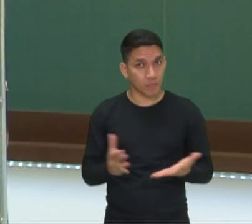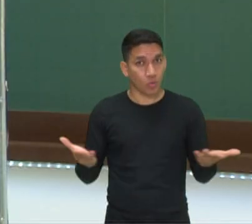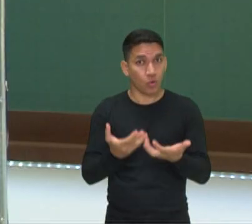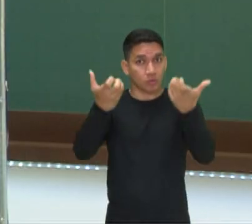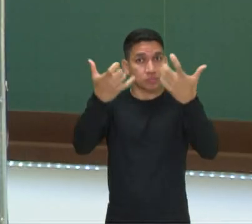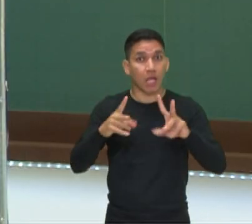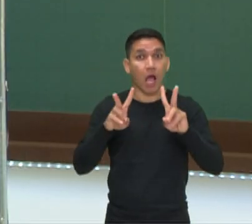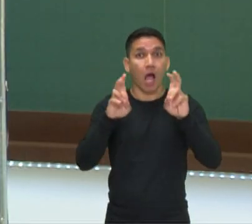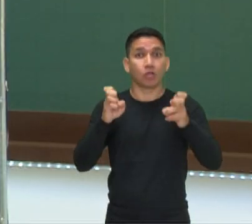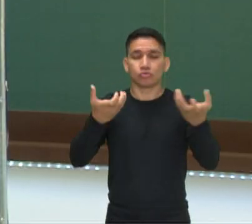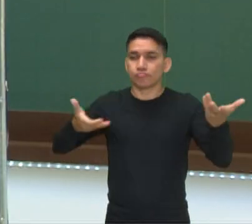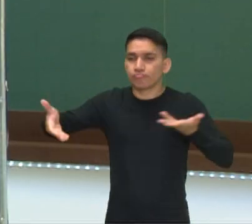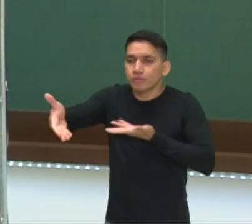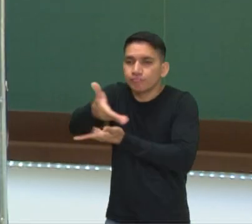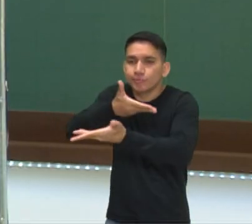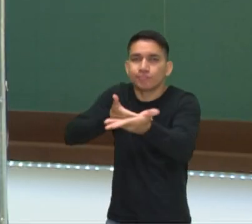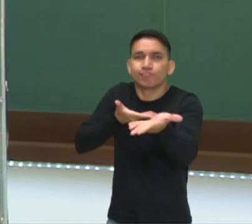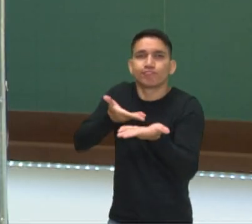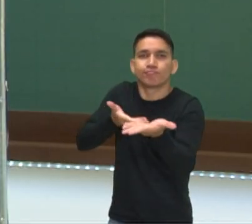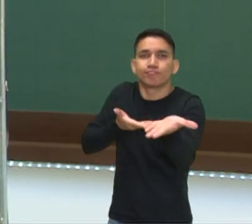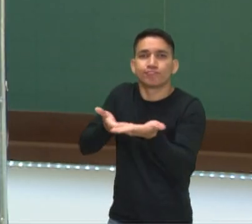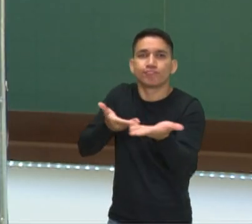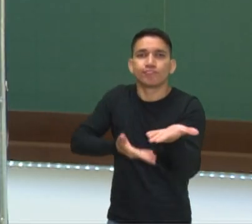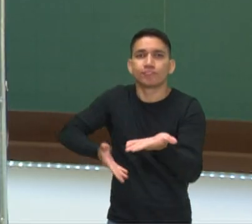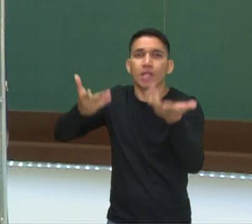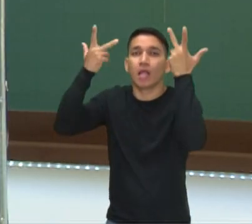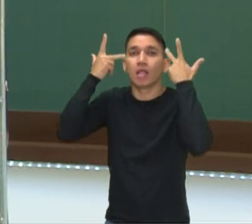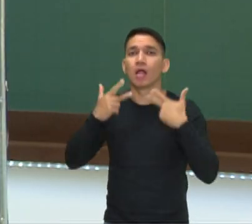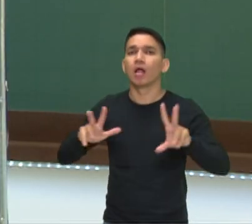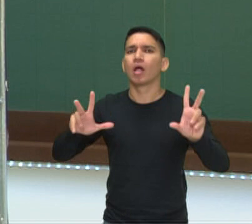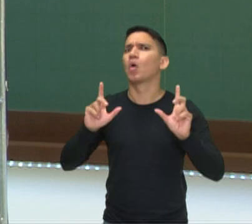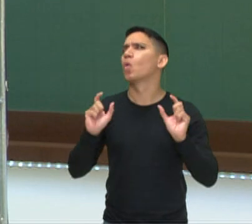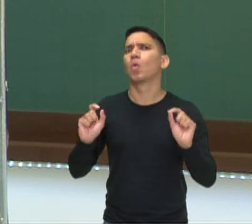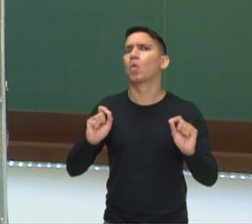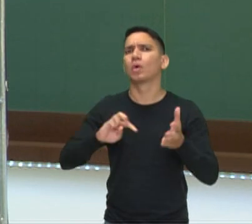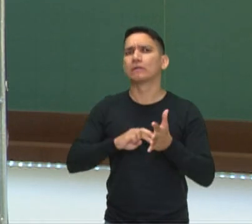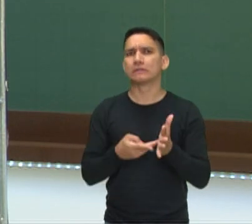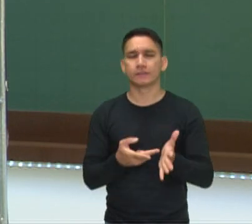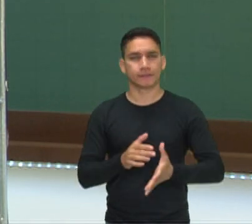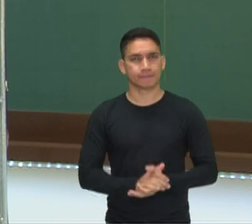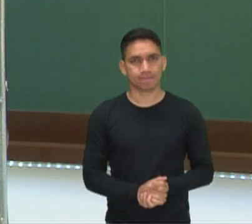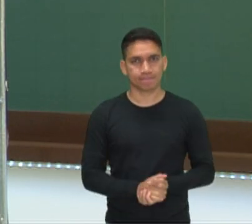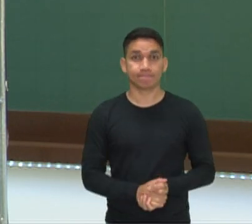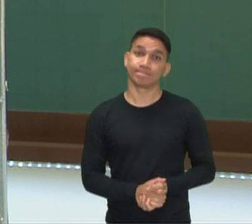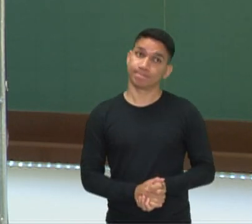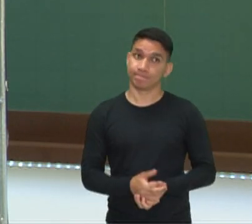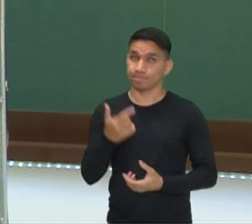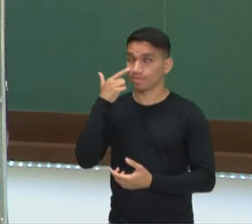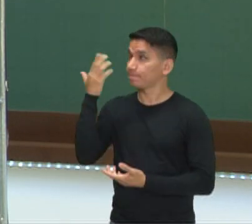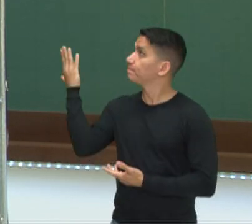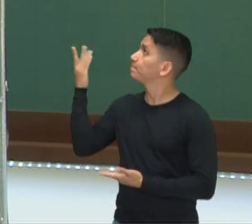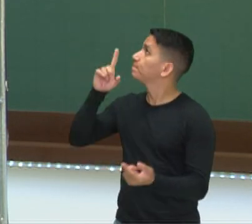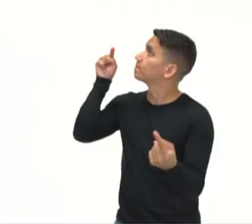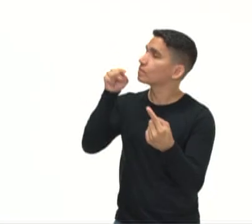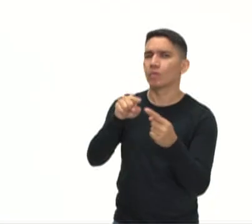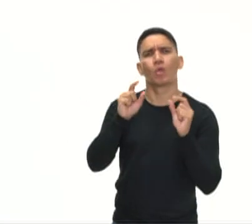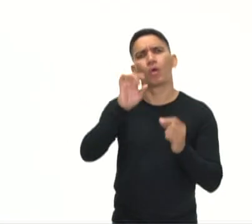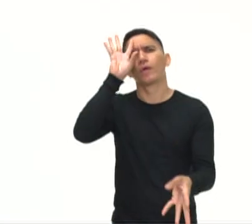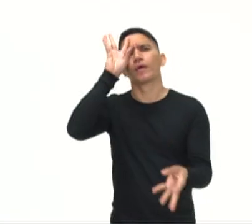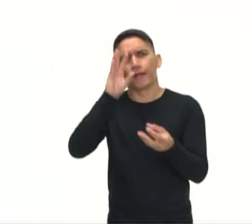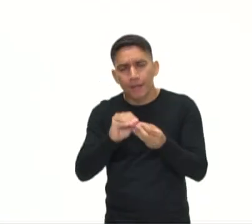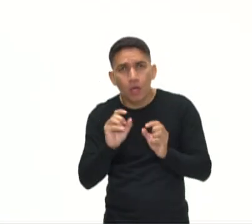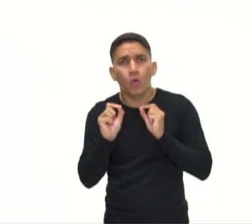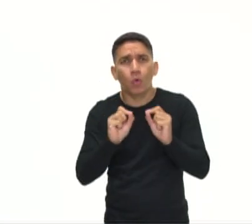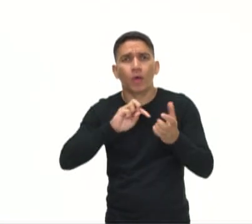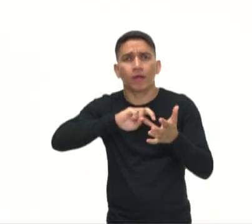sobre a solidariedade orgânica. O que será que é isso? Vamos lá! O que nós queremos? Entender o que é